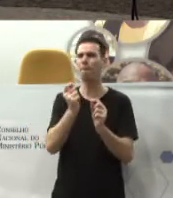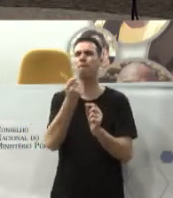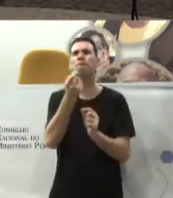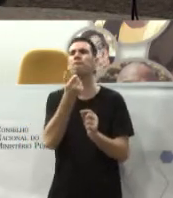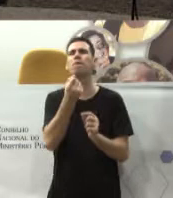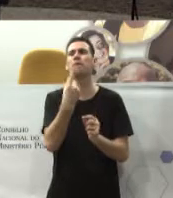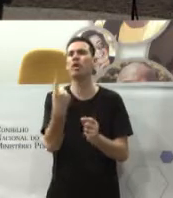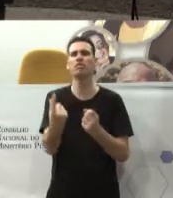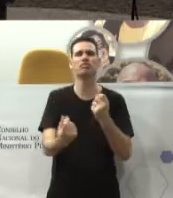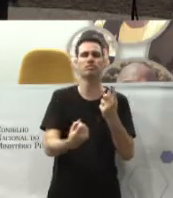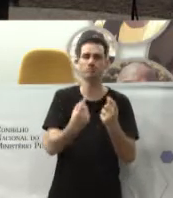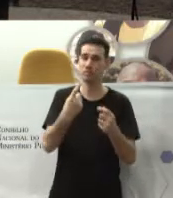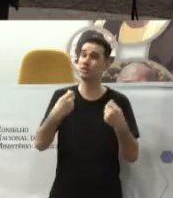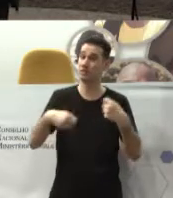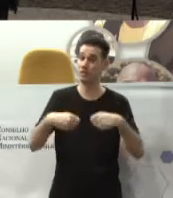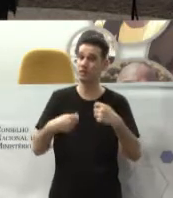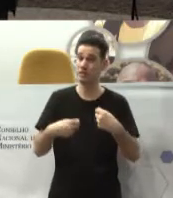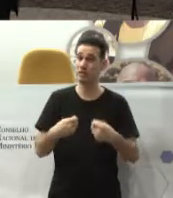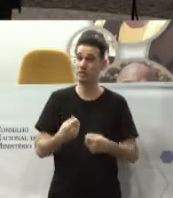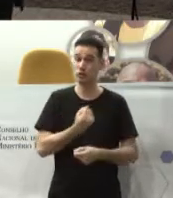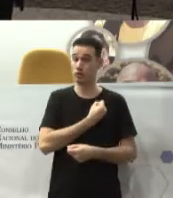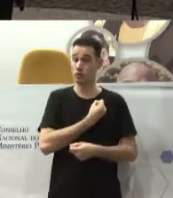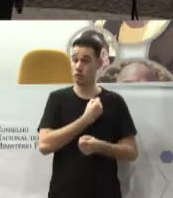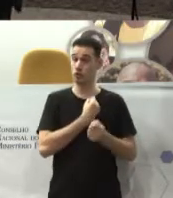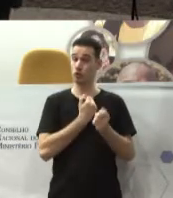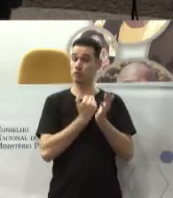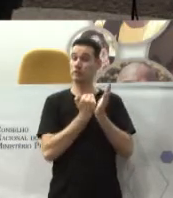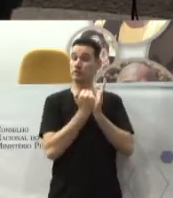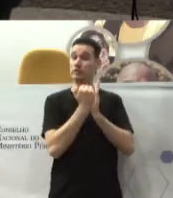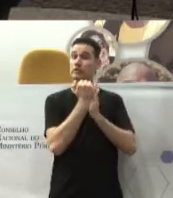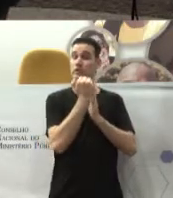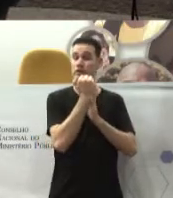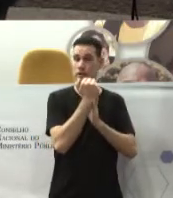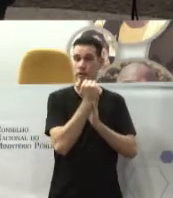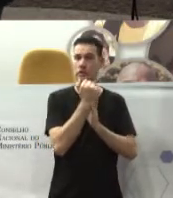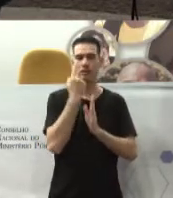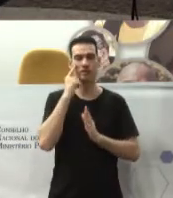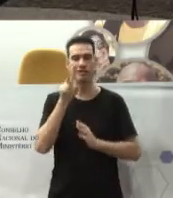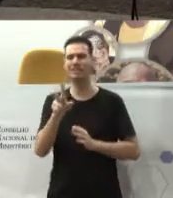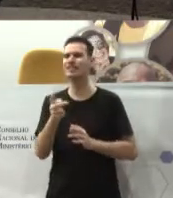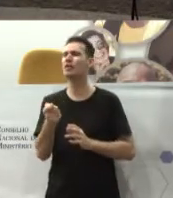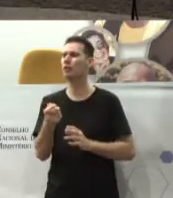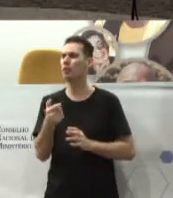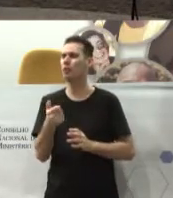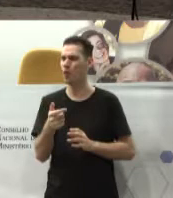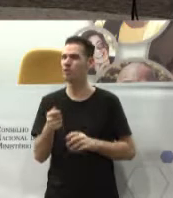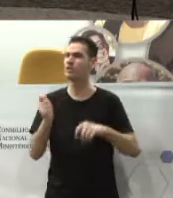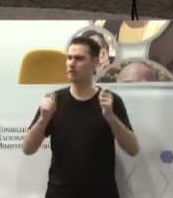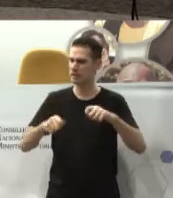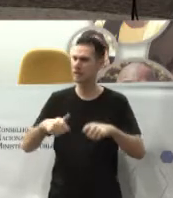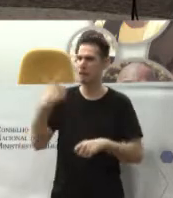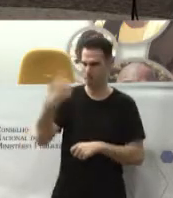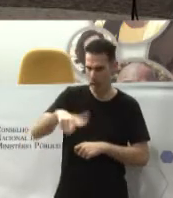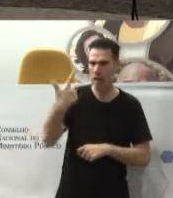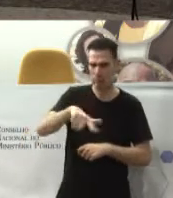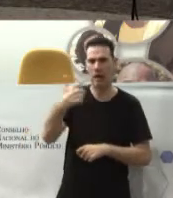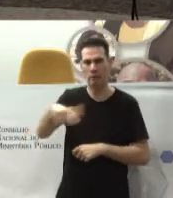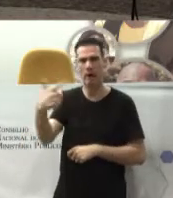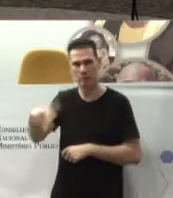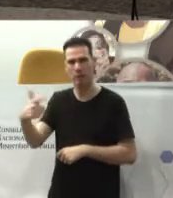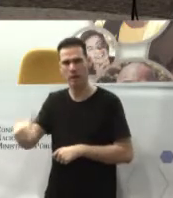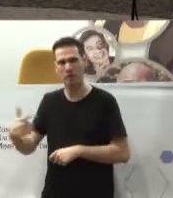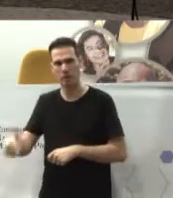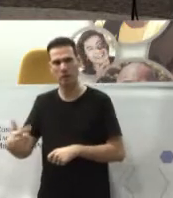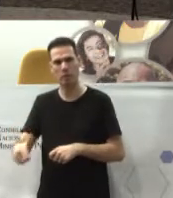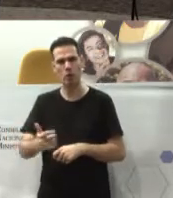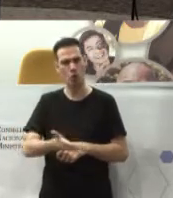E a existência delas, no número em que elas existem, apenas reforça a necessidade de havê-las em maior quantidade, com boa qualidade